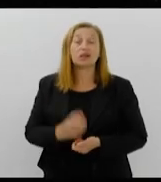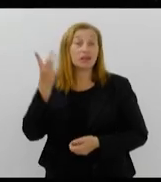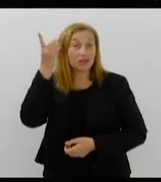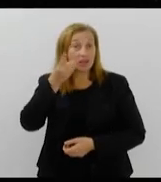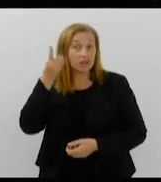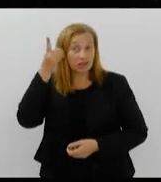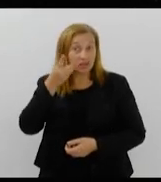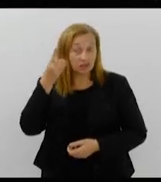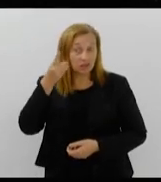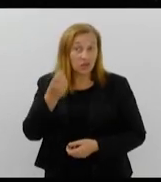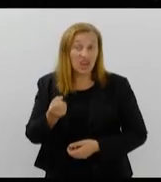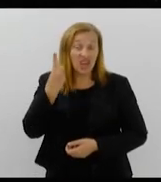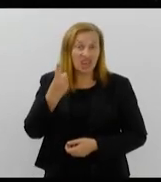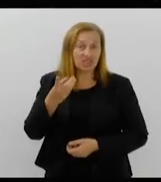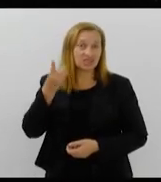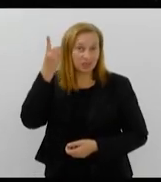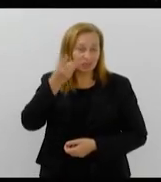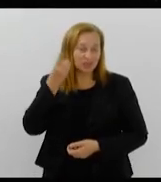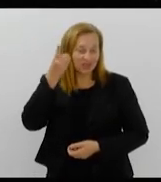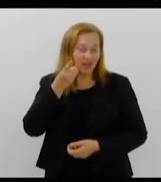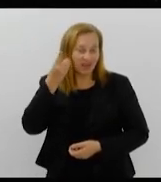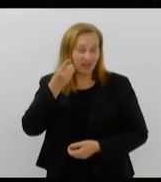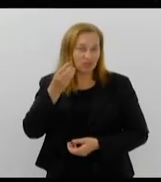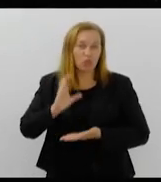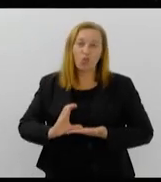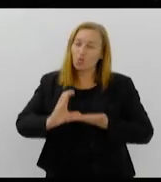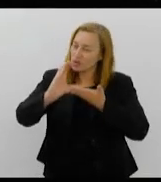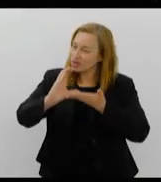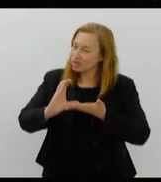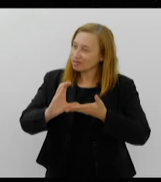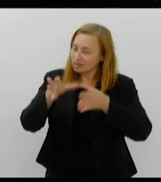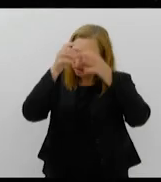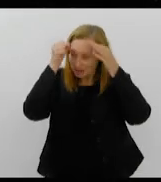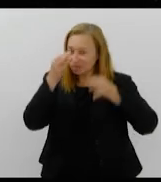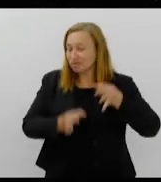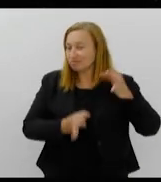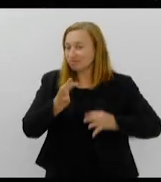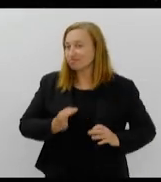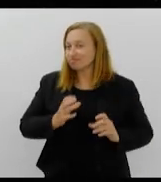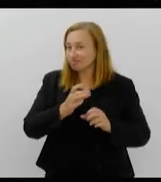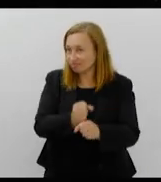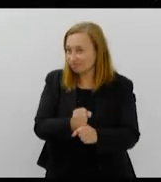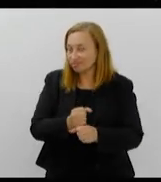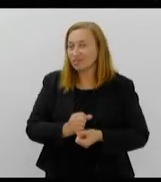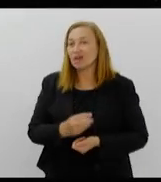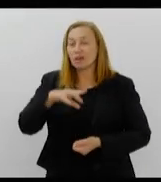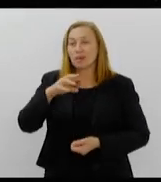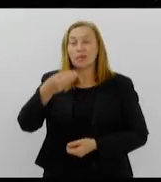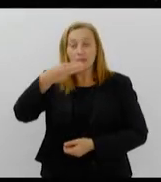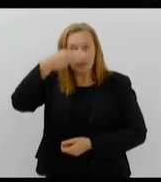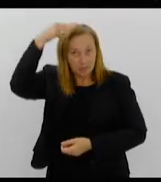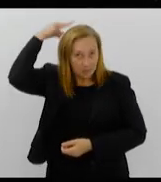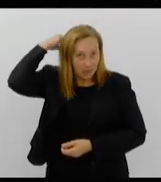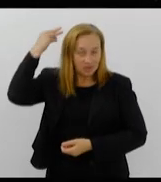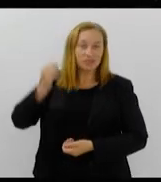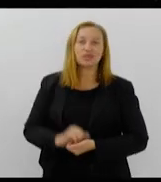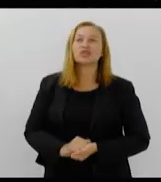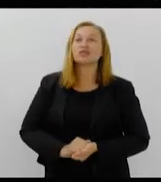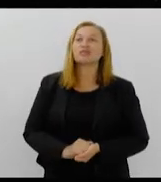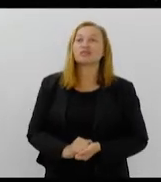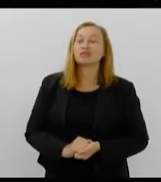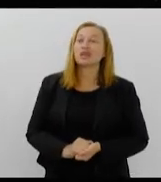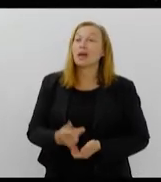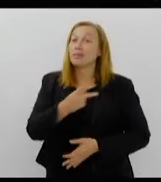deputado, ex-deputado e atual conselheiro do Tribunal de Contas, Márcio Pacheco, para